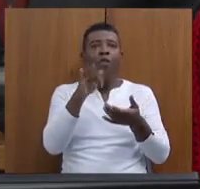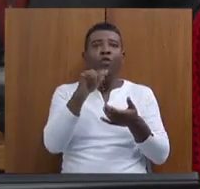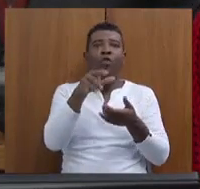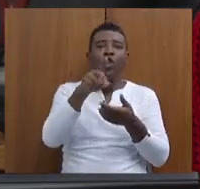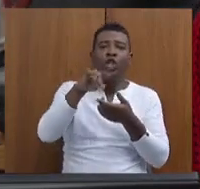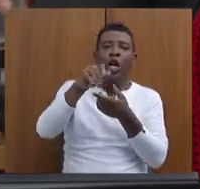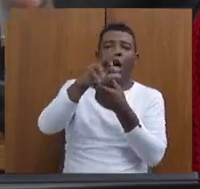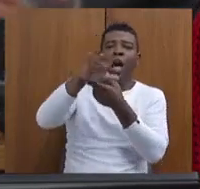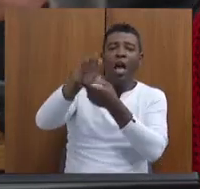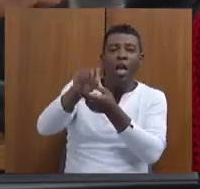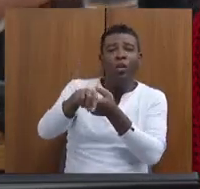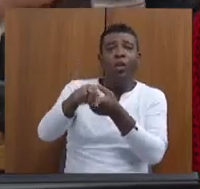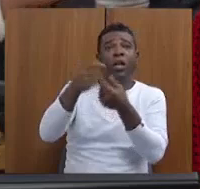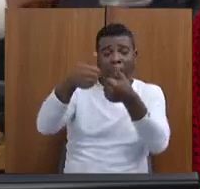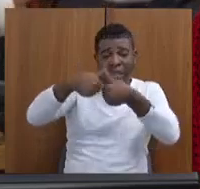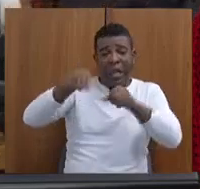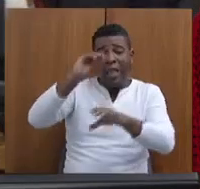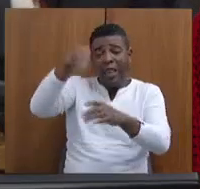desenvolvimento